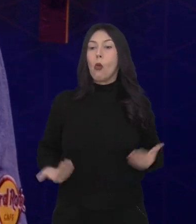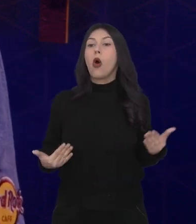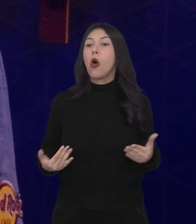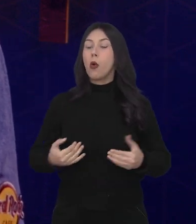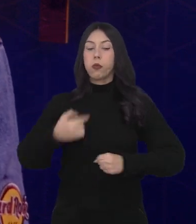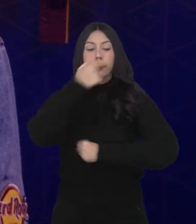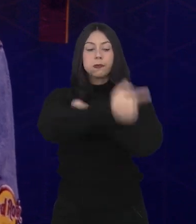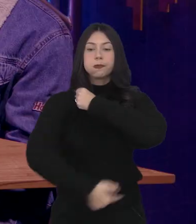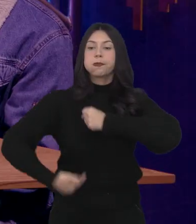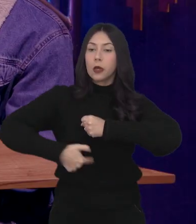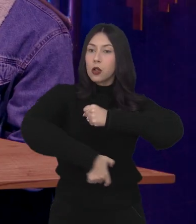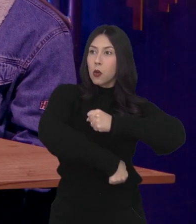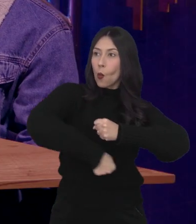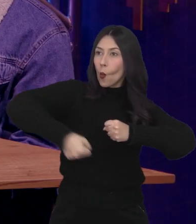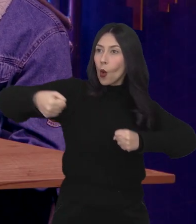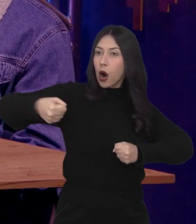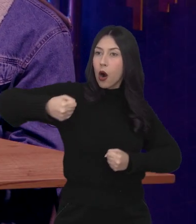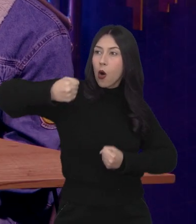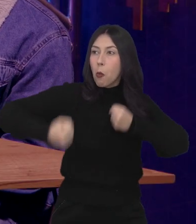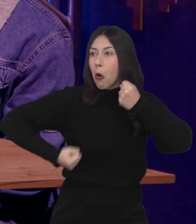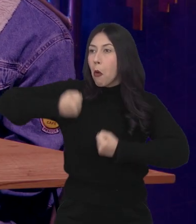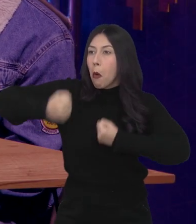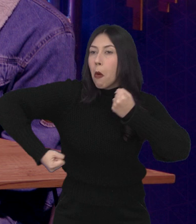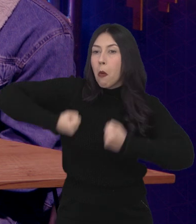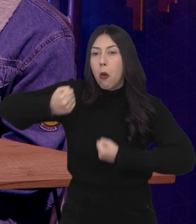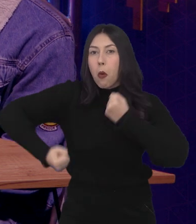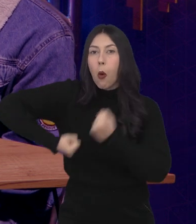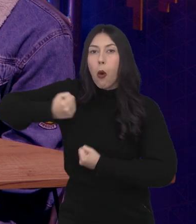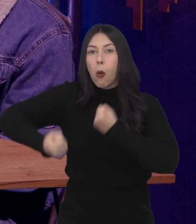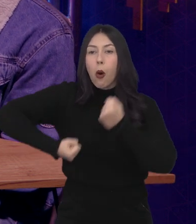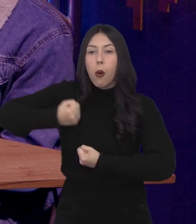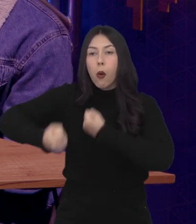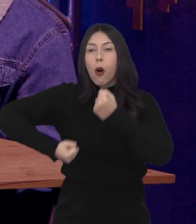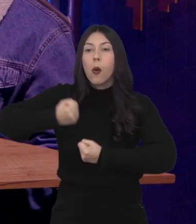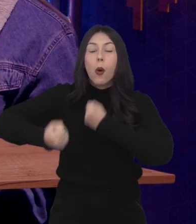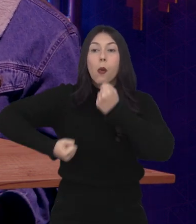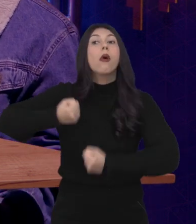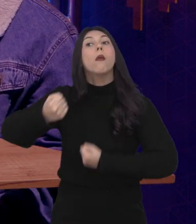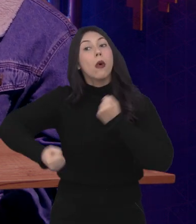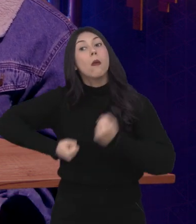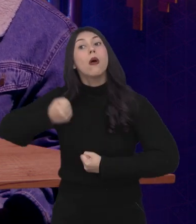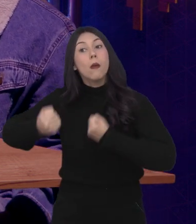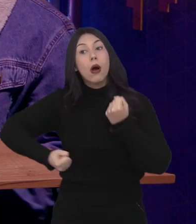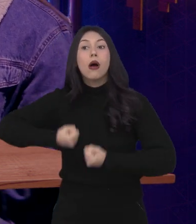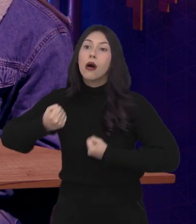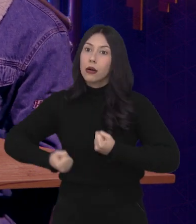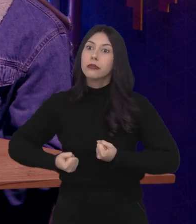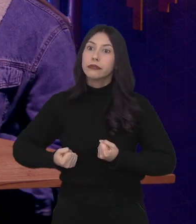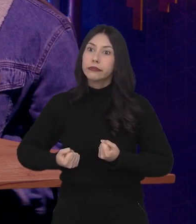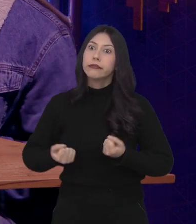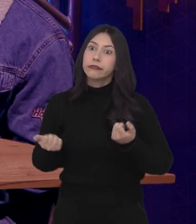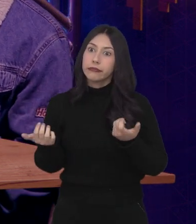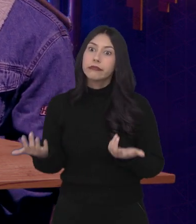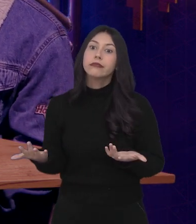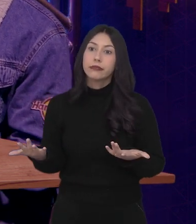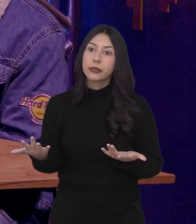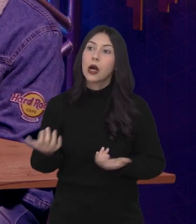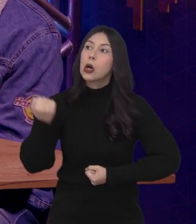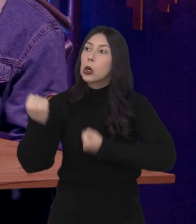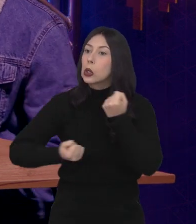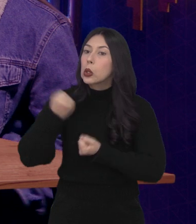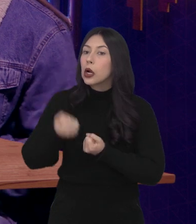eles ficavam com uma armadura, né, grega, escudo e espada, e saiu correndo. E